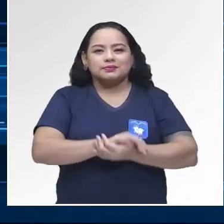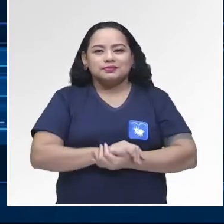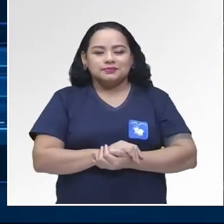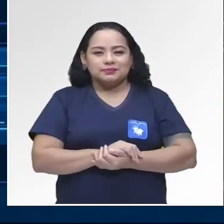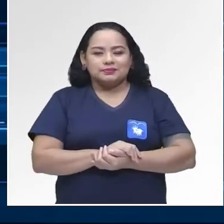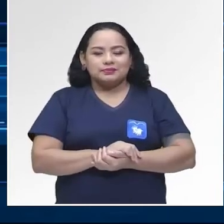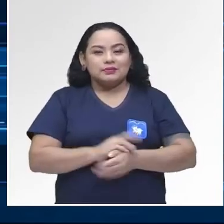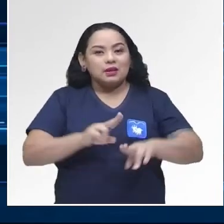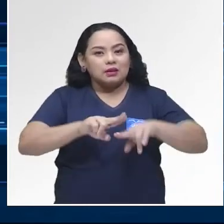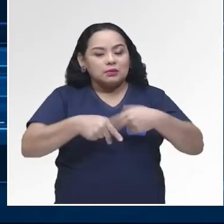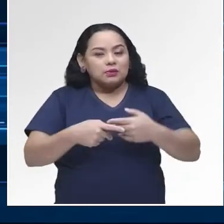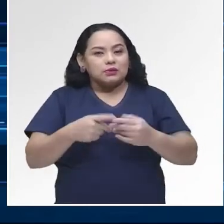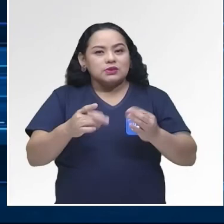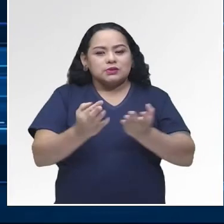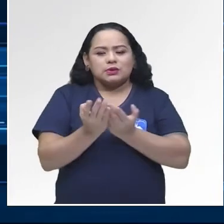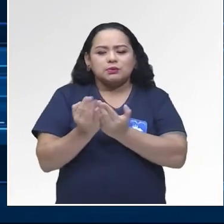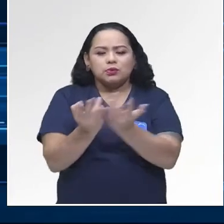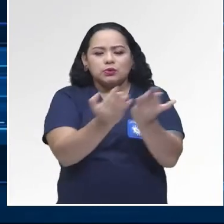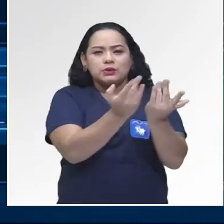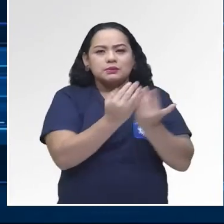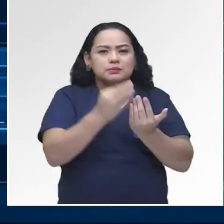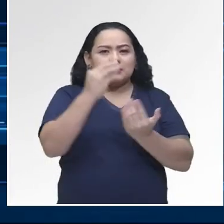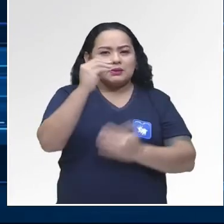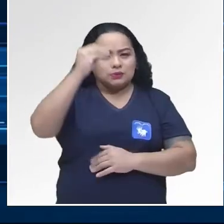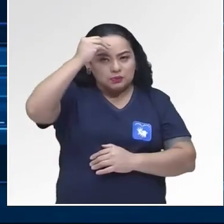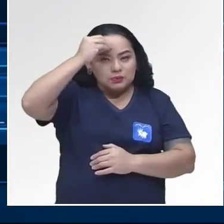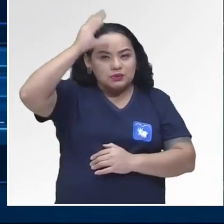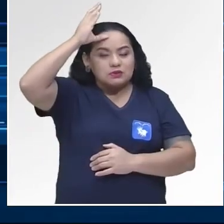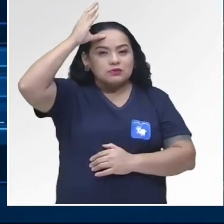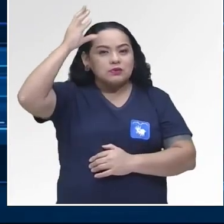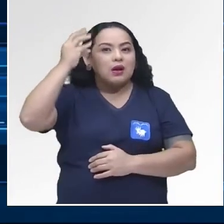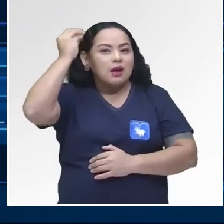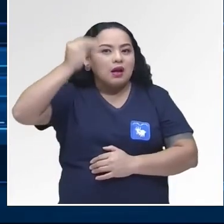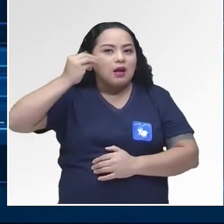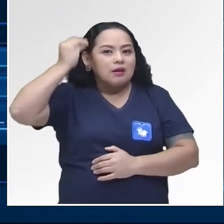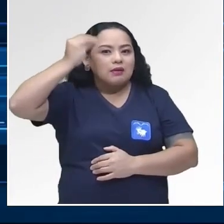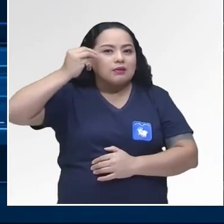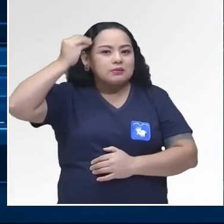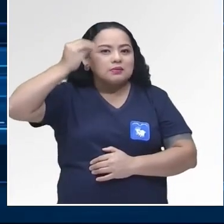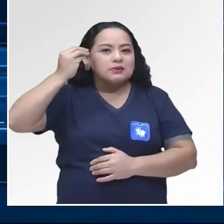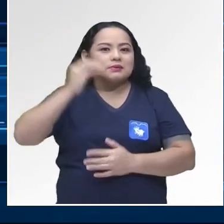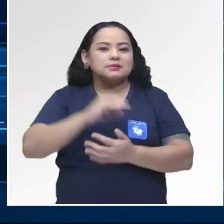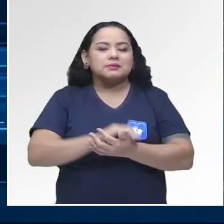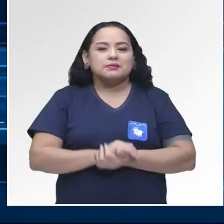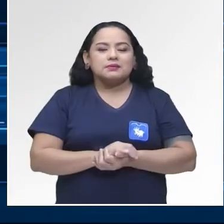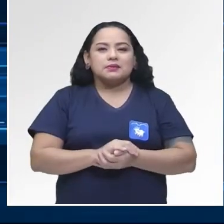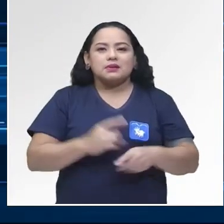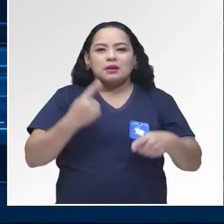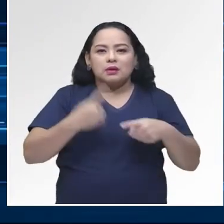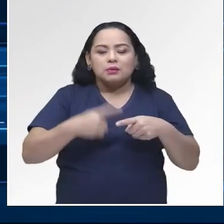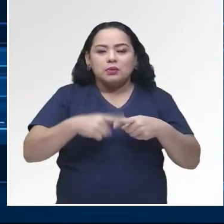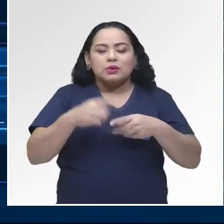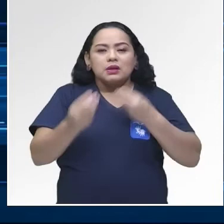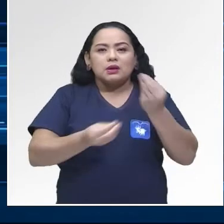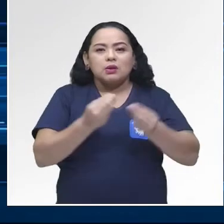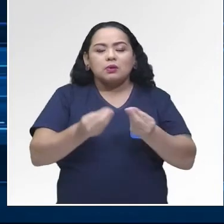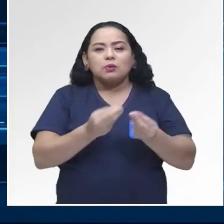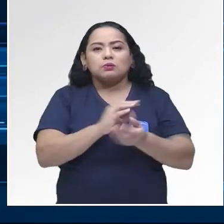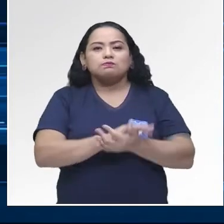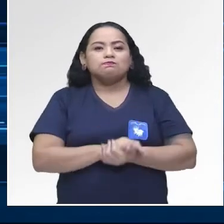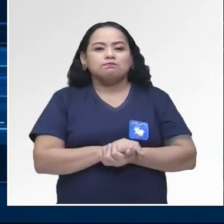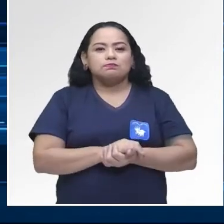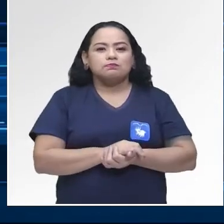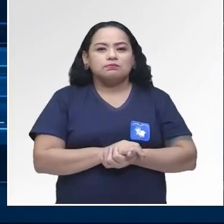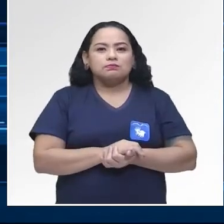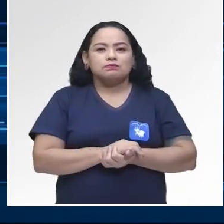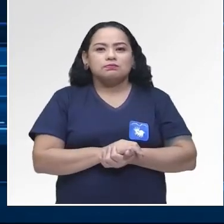E é por isso que ele é empírico, né? Ele é empírico porque Porque é um conhecimento